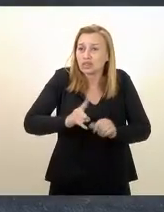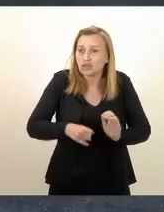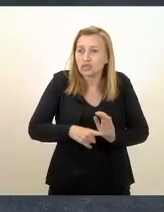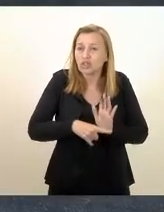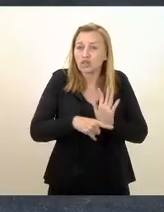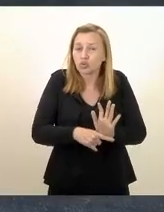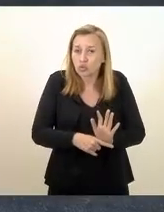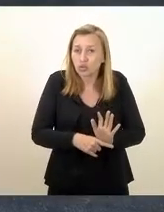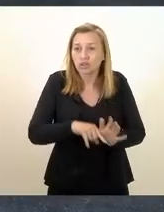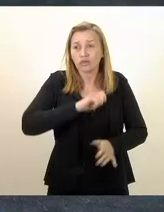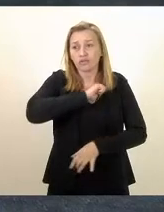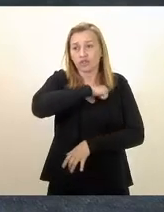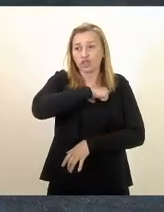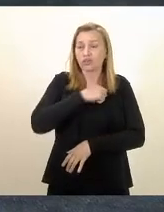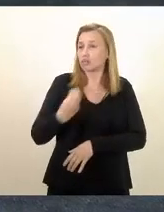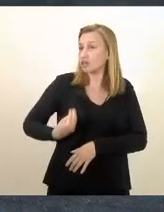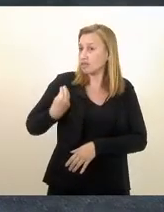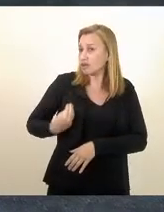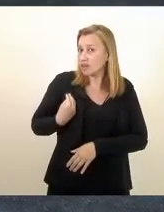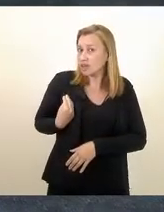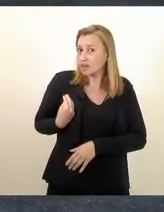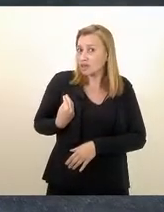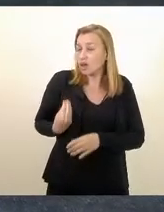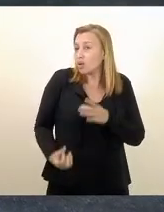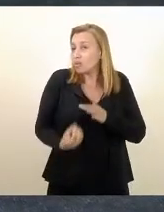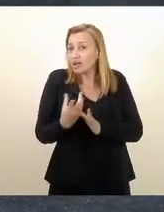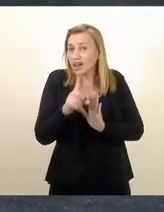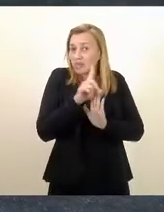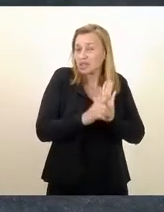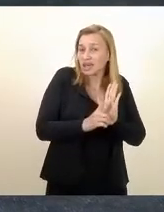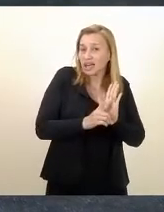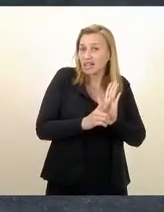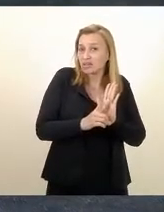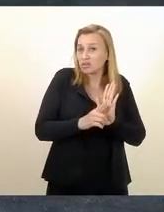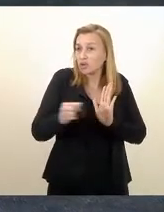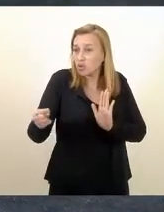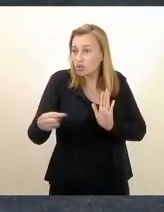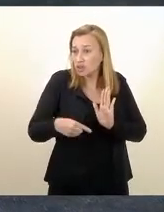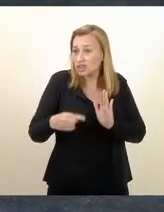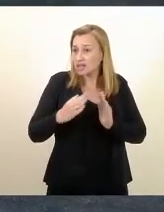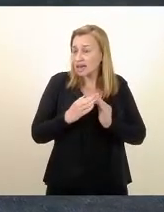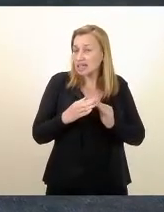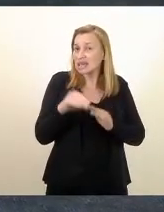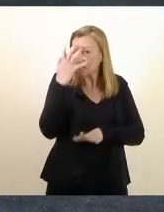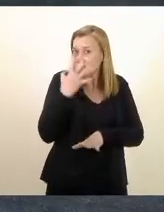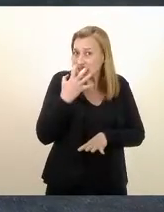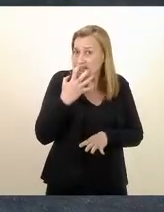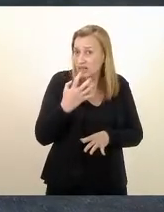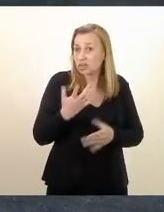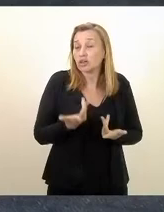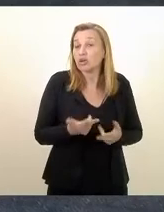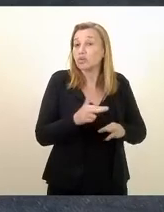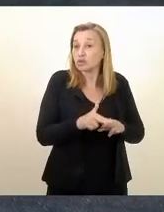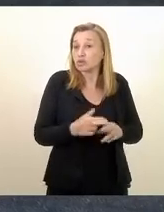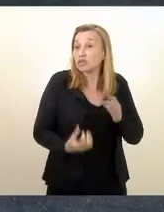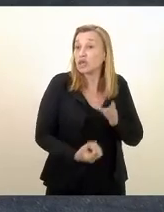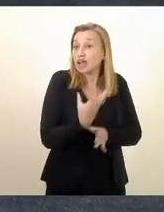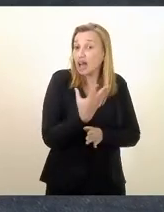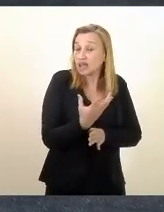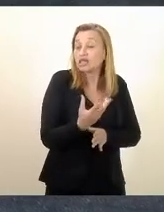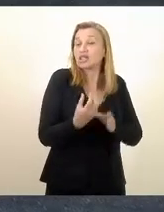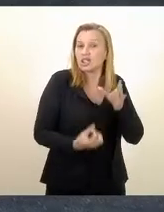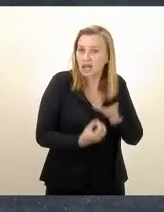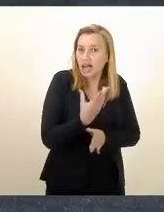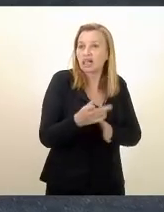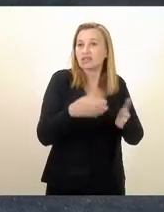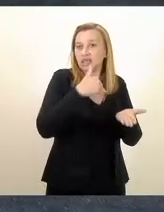que o estado do Rio de Janeiro está vivendo simplesmente por decreto sem passar por essa casa isso é muito grave e foi assim que foi criado ou recriada